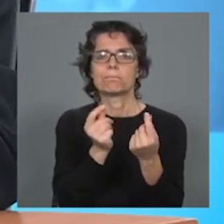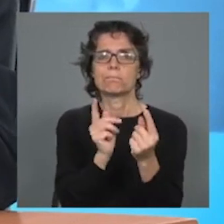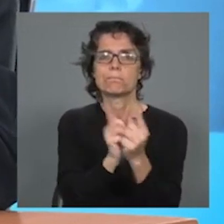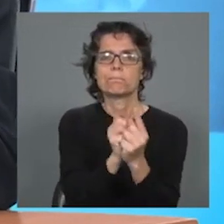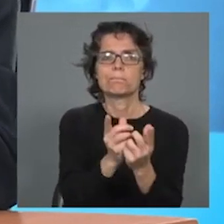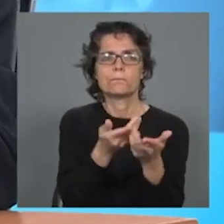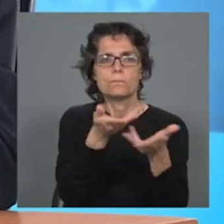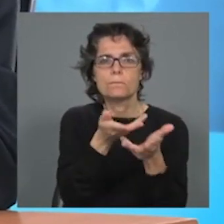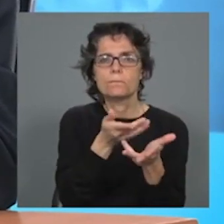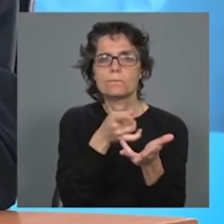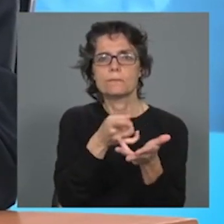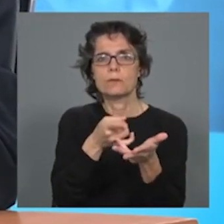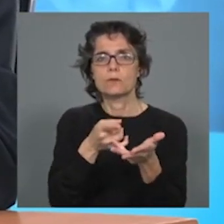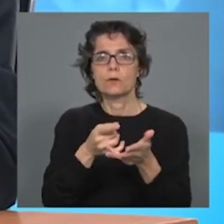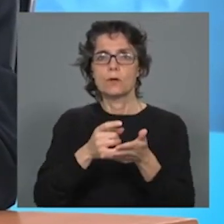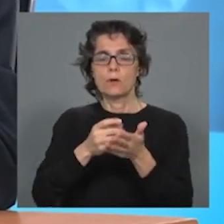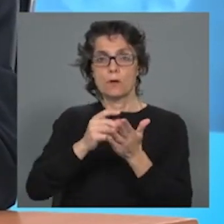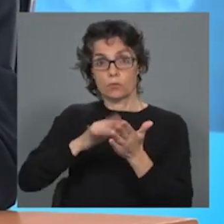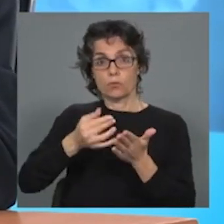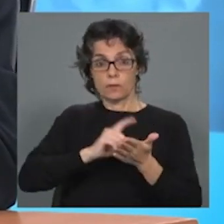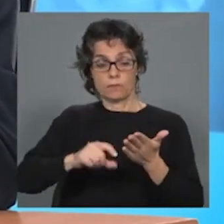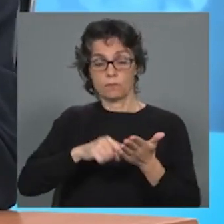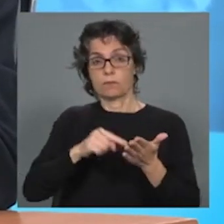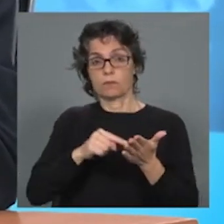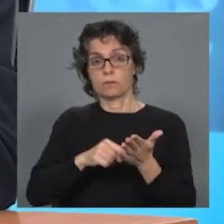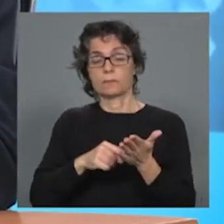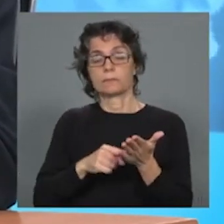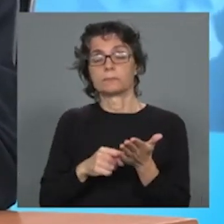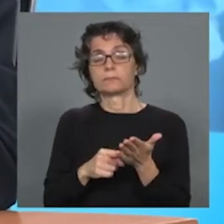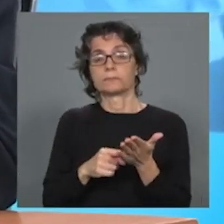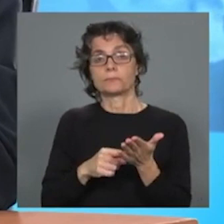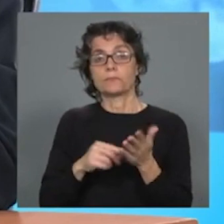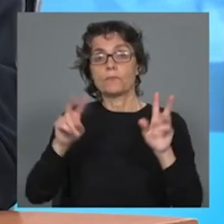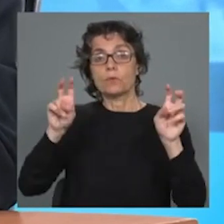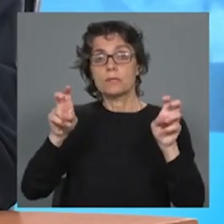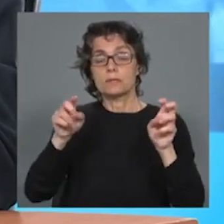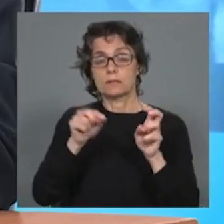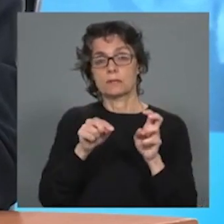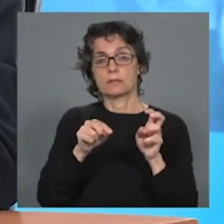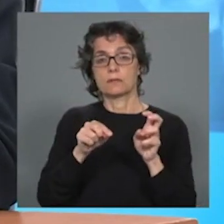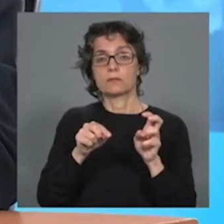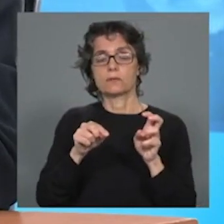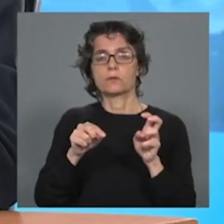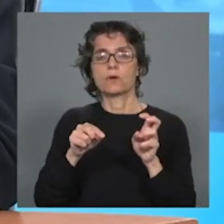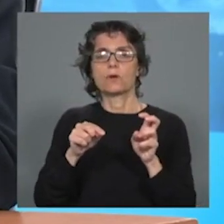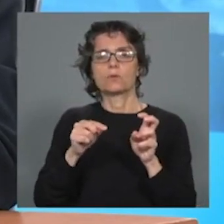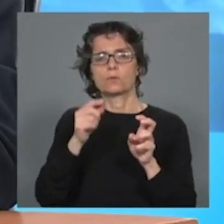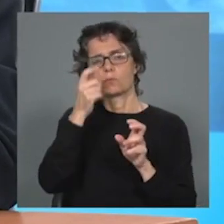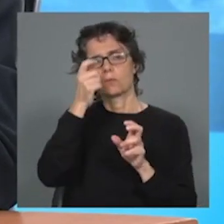este autor faz de Jean-François Six, que é talvez o historiador mais